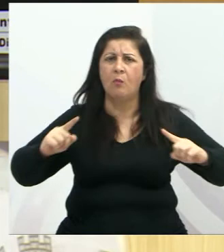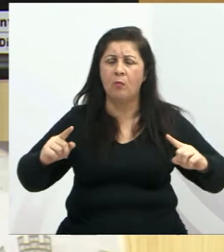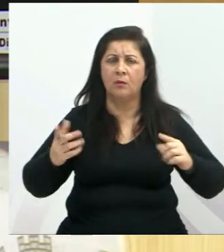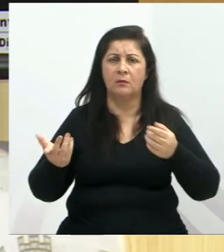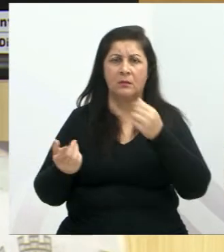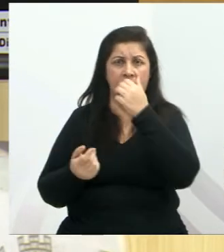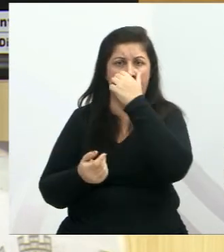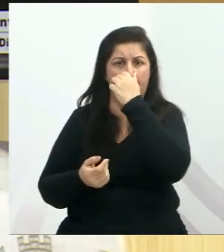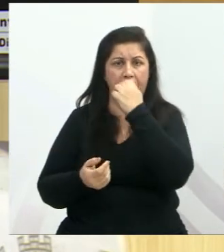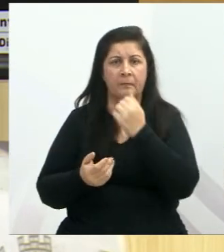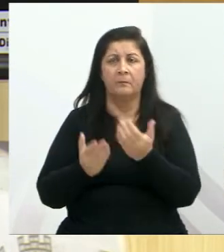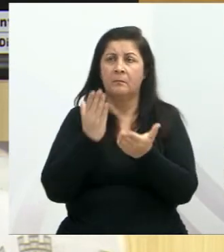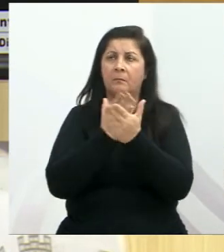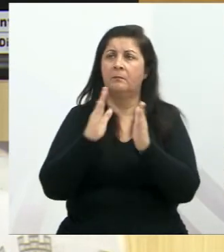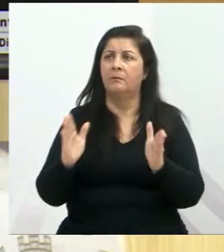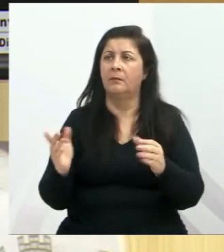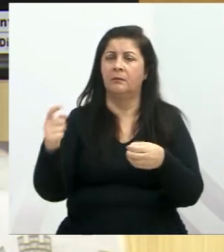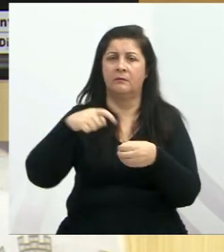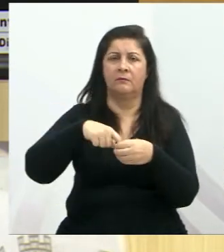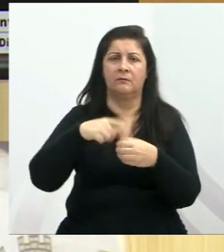para-começa,